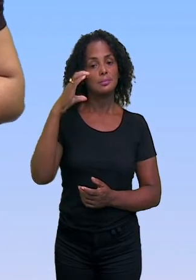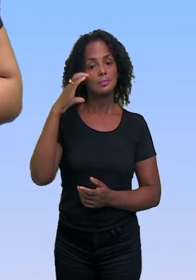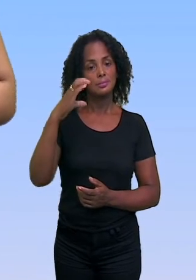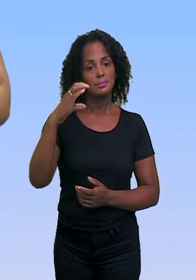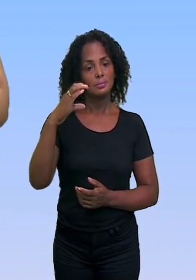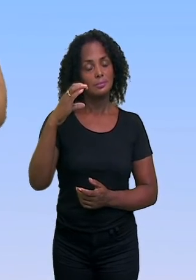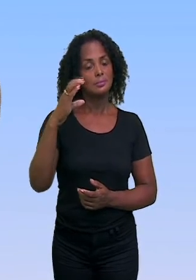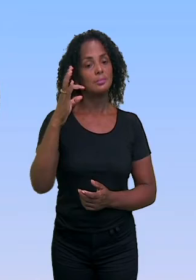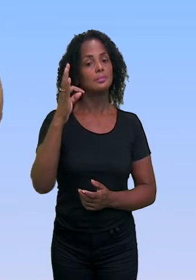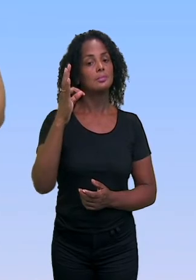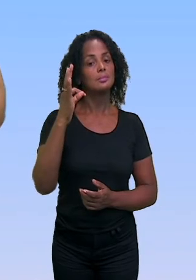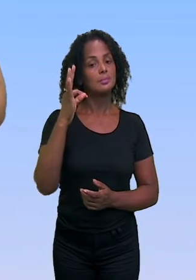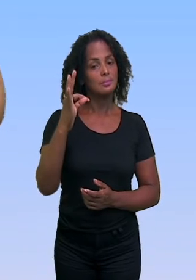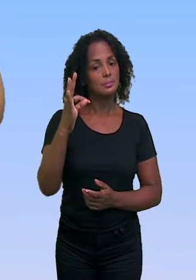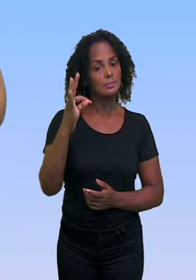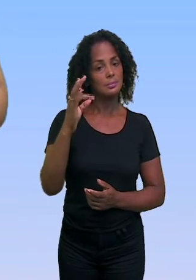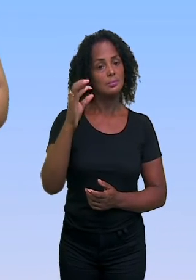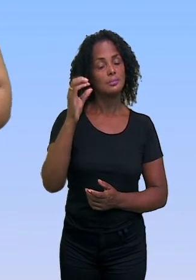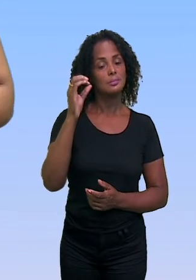se